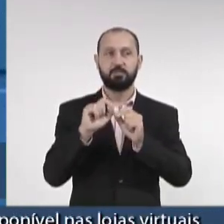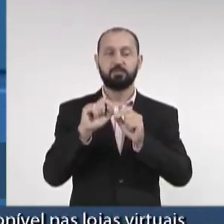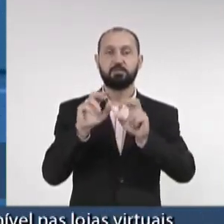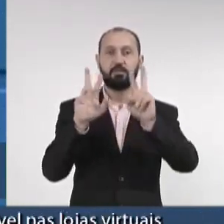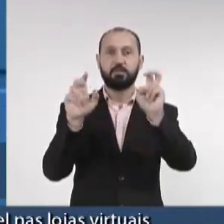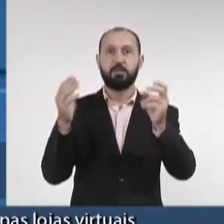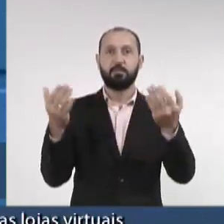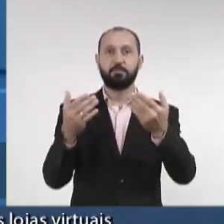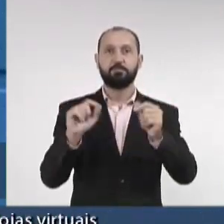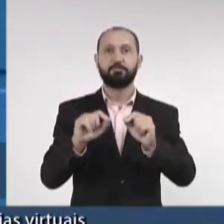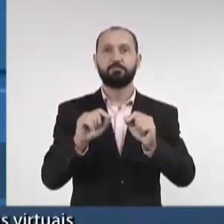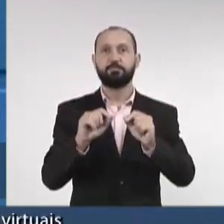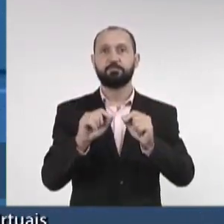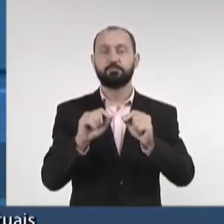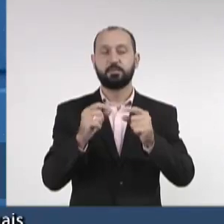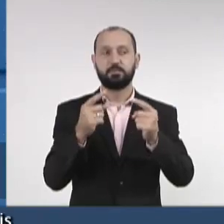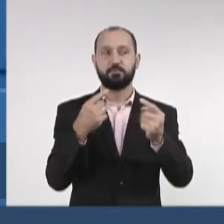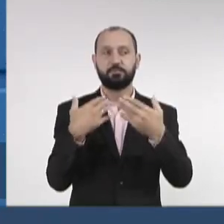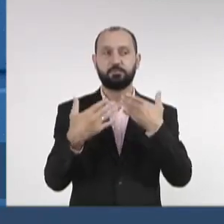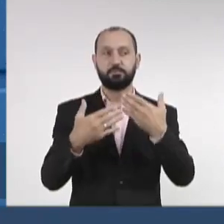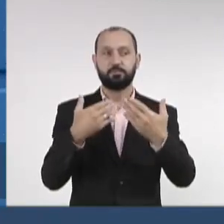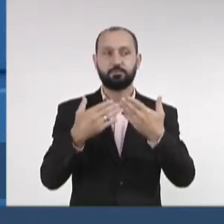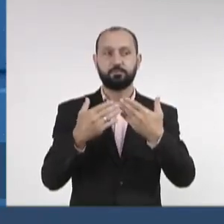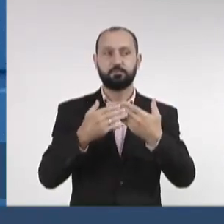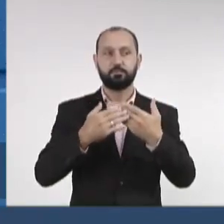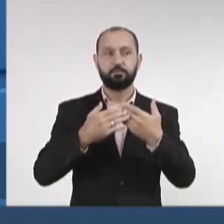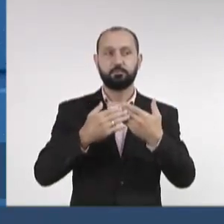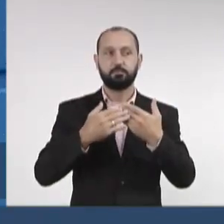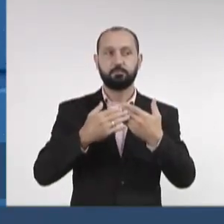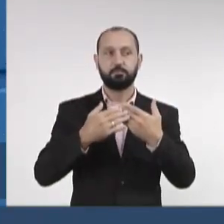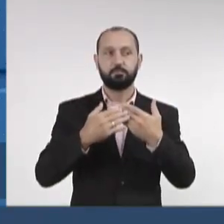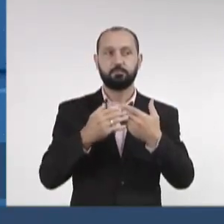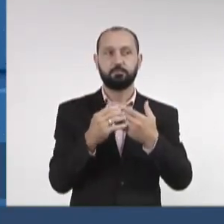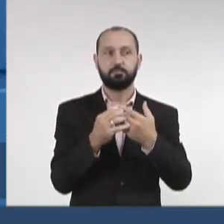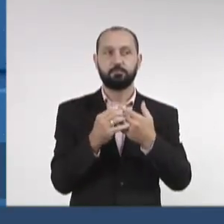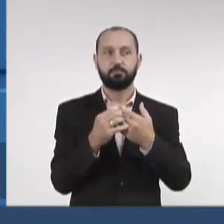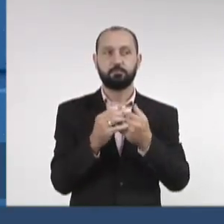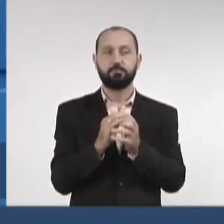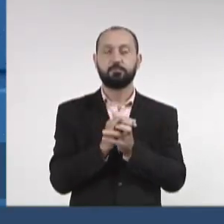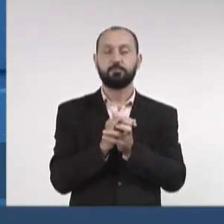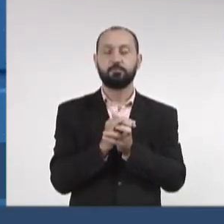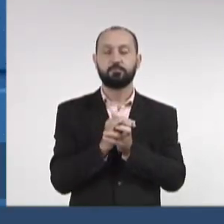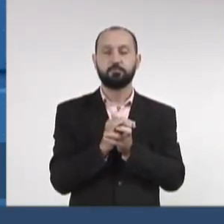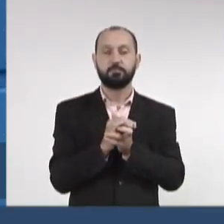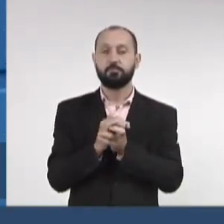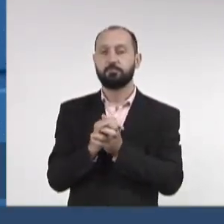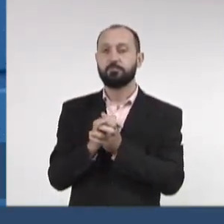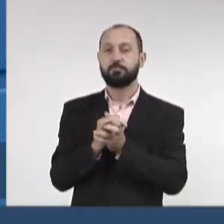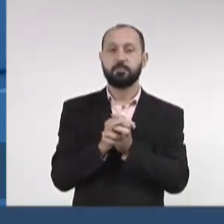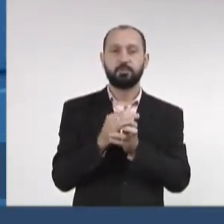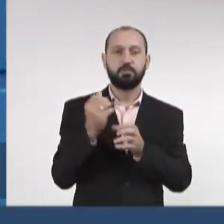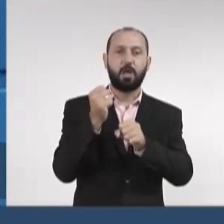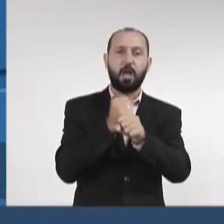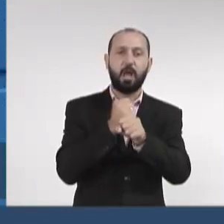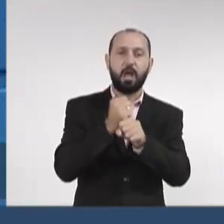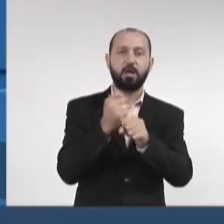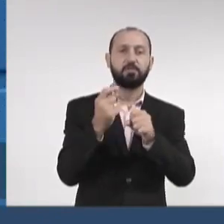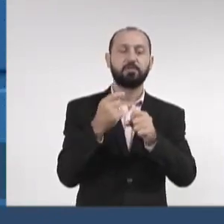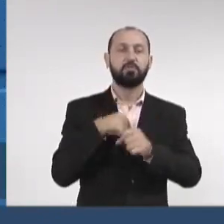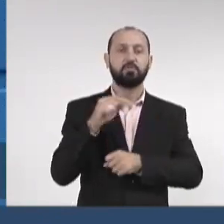trazer a palavra de Deus nas aldeias, que viesse falar como uma forma da cultura da paz. E